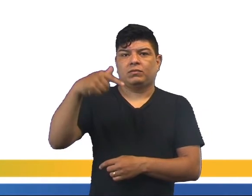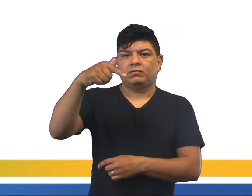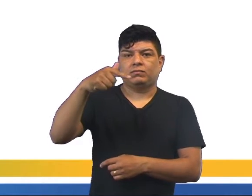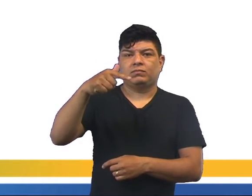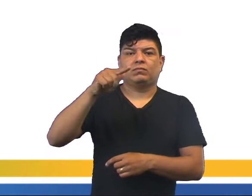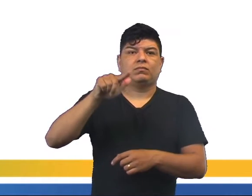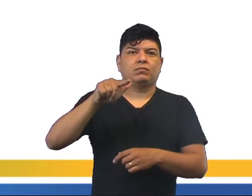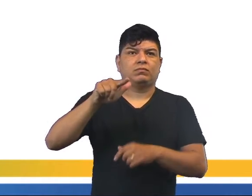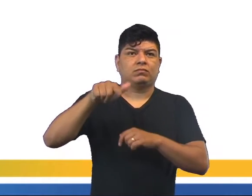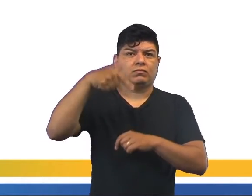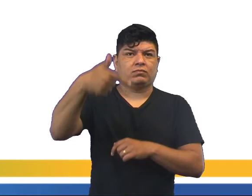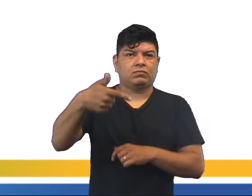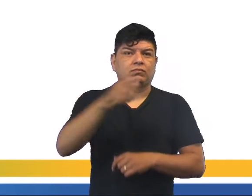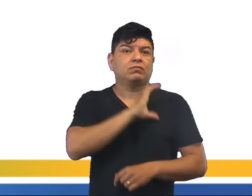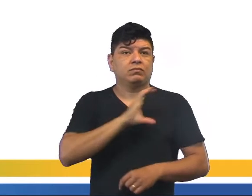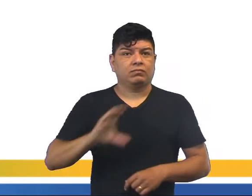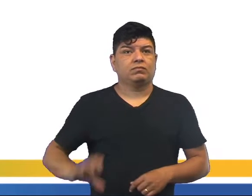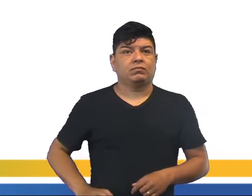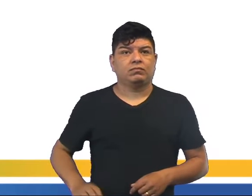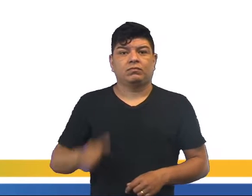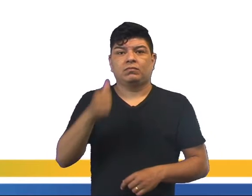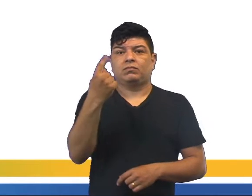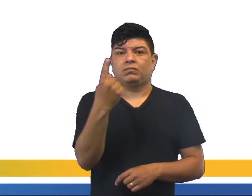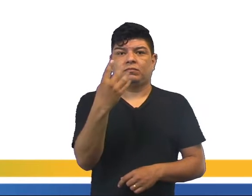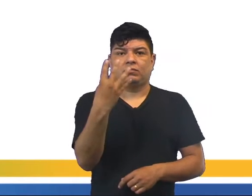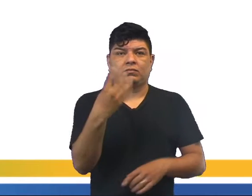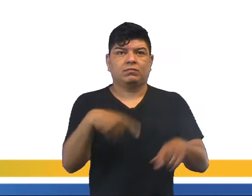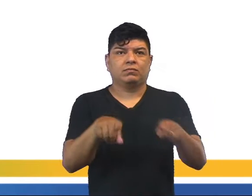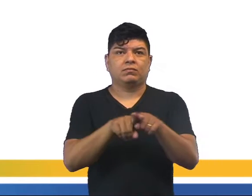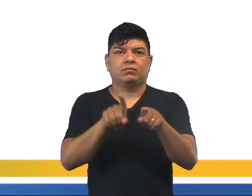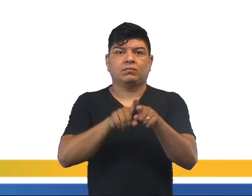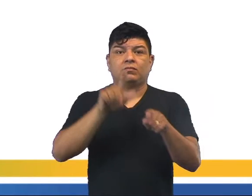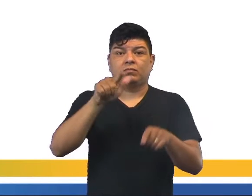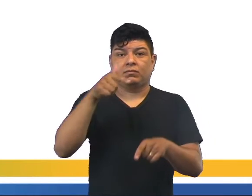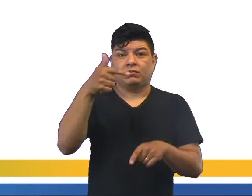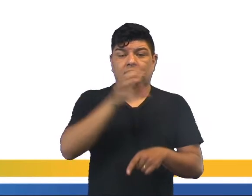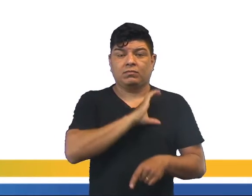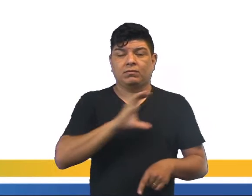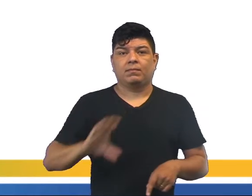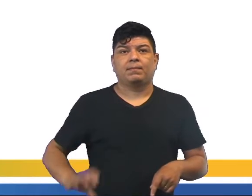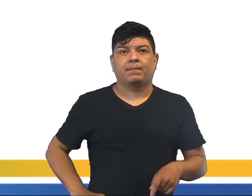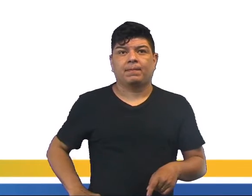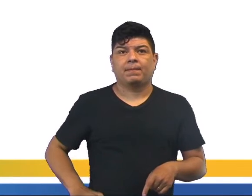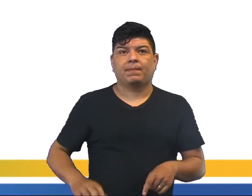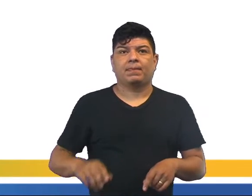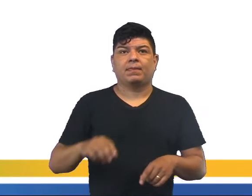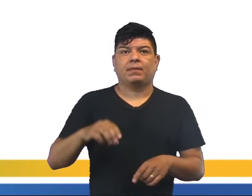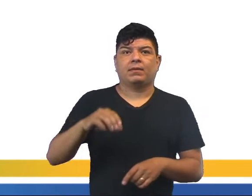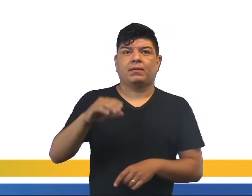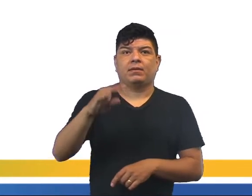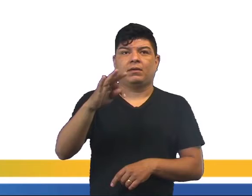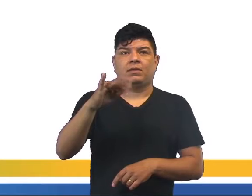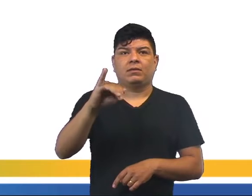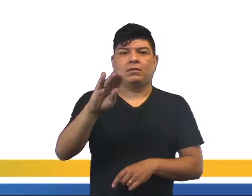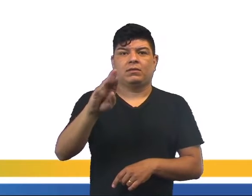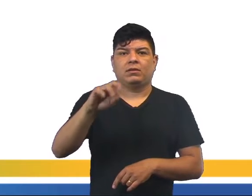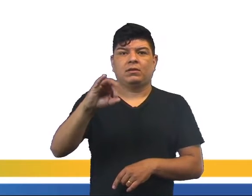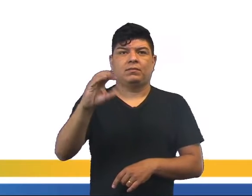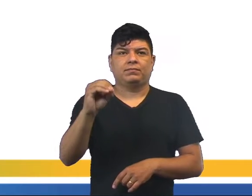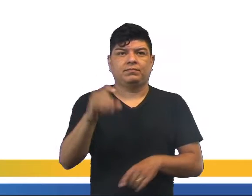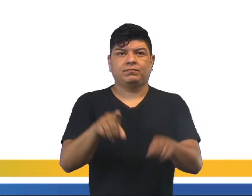né? Tibério, Calígula, Nero, Marco Aurélio e